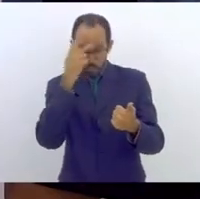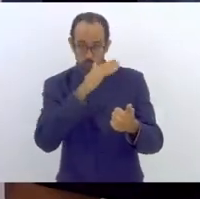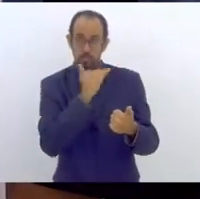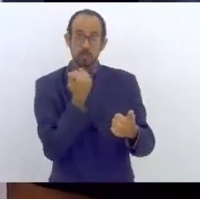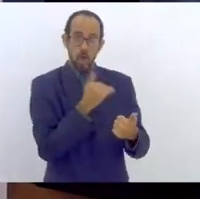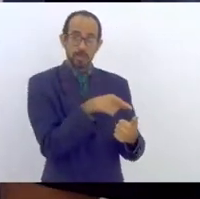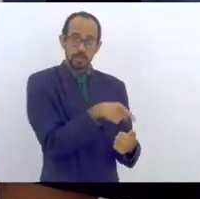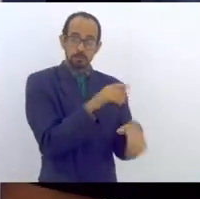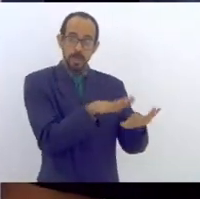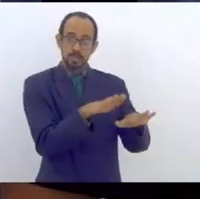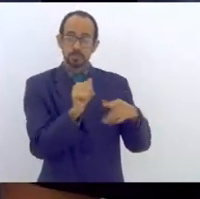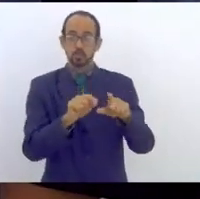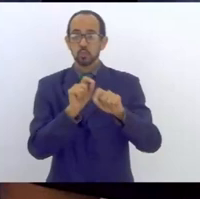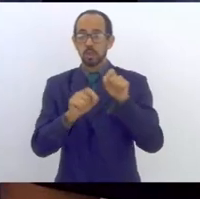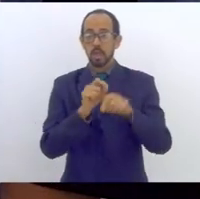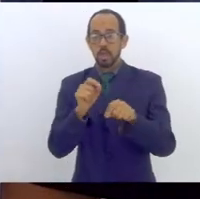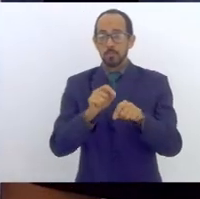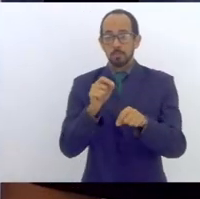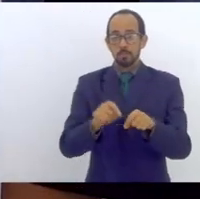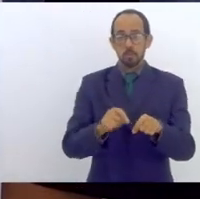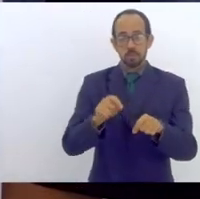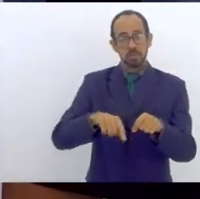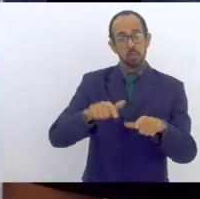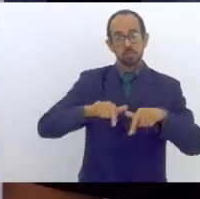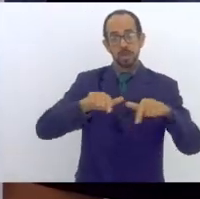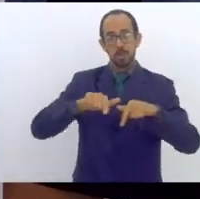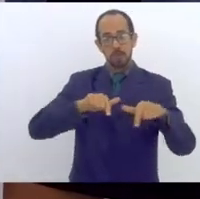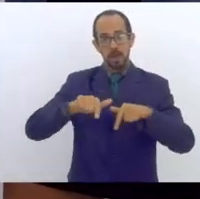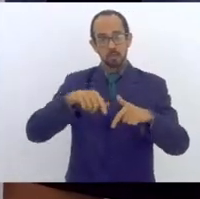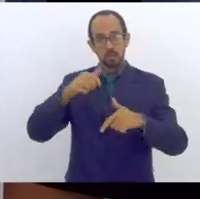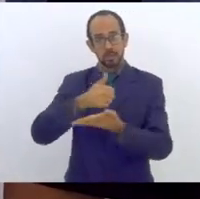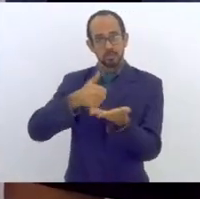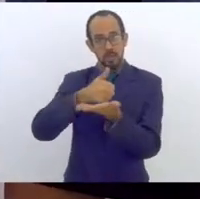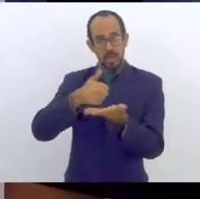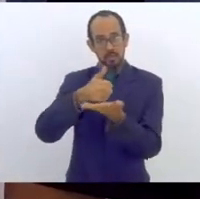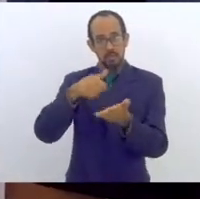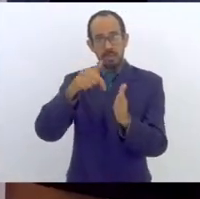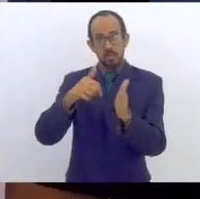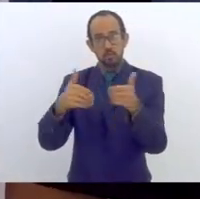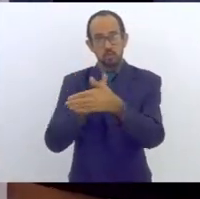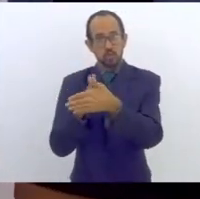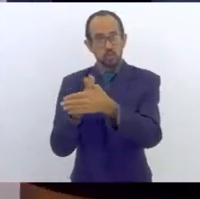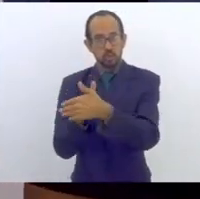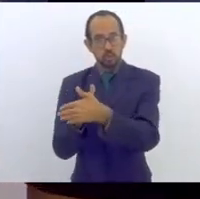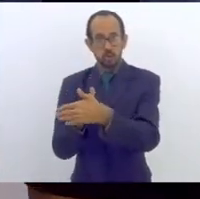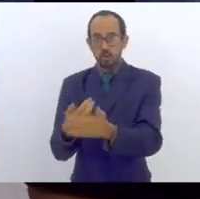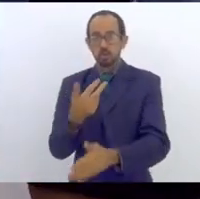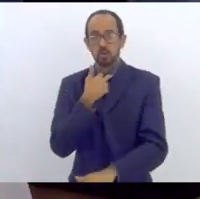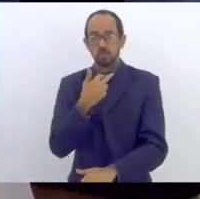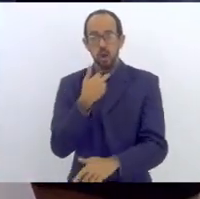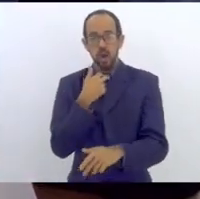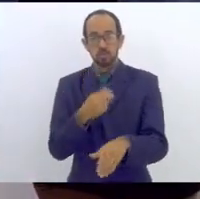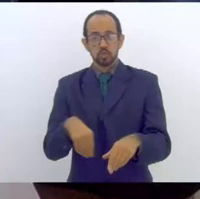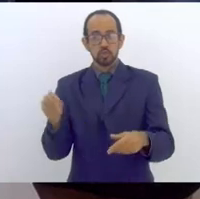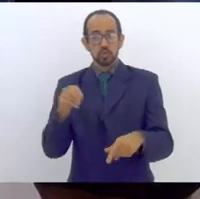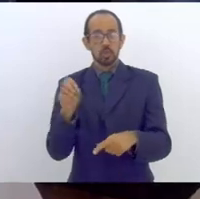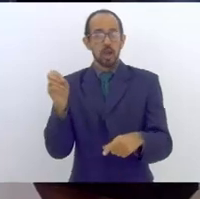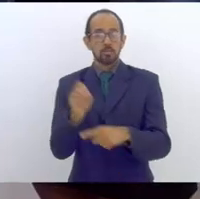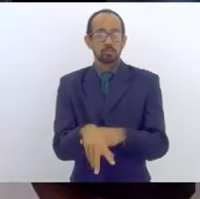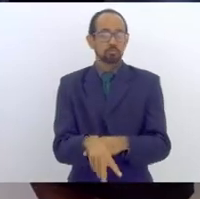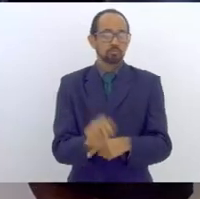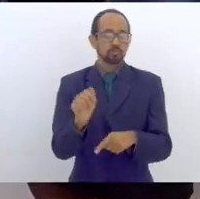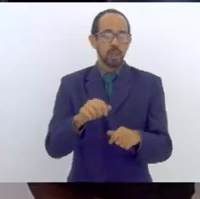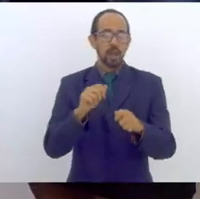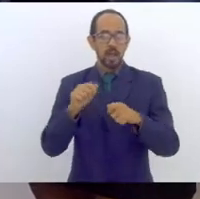por ser uma atividade que defina que tem em sua essência ou sigilo eu não posso botar em cargo administrativo por exemplo contratar